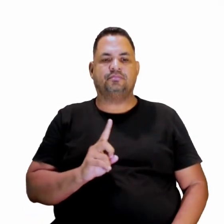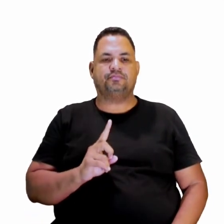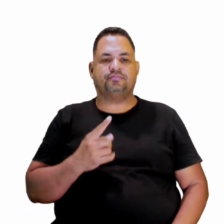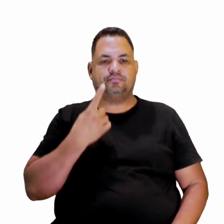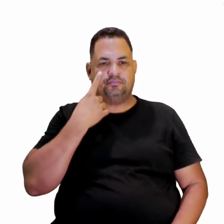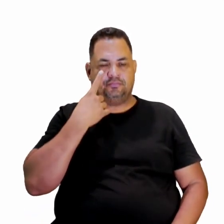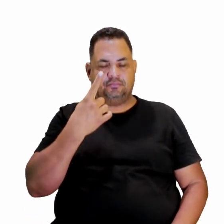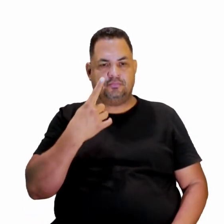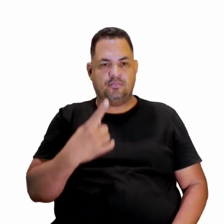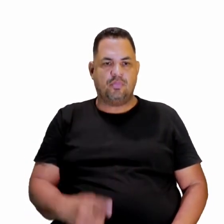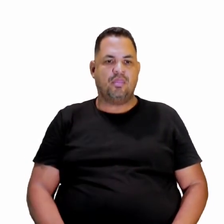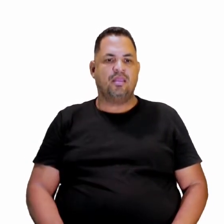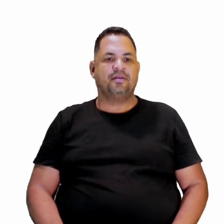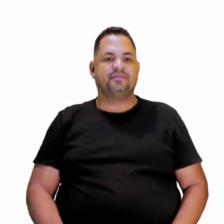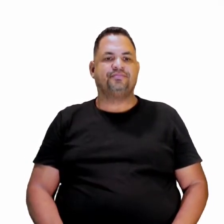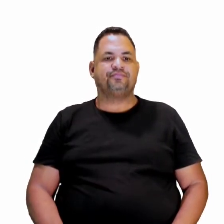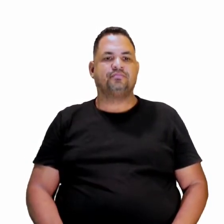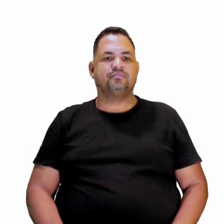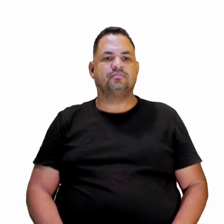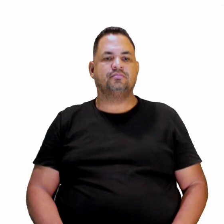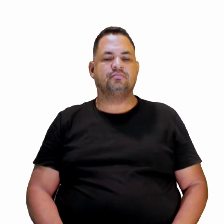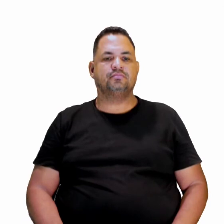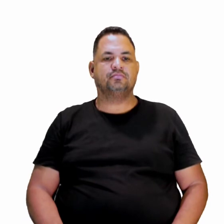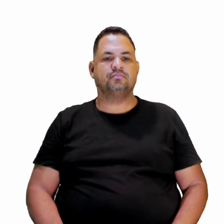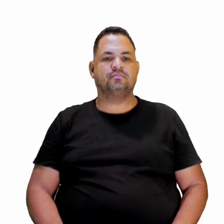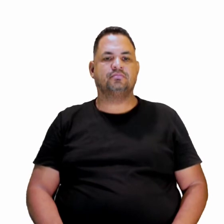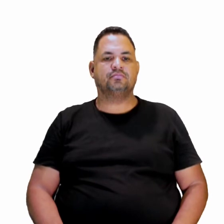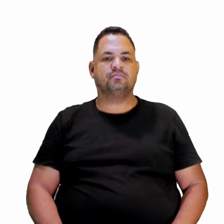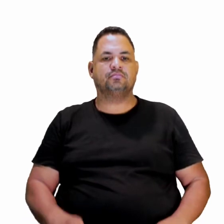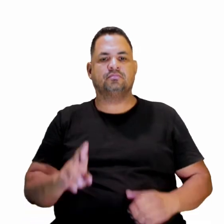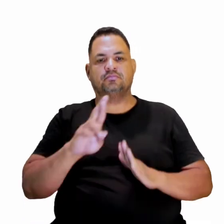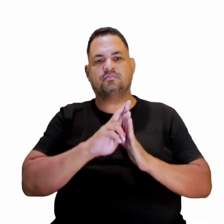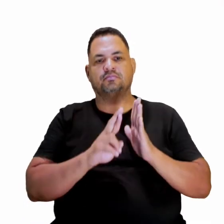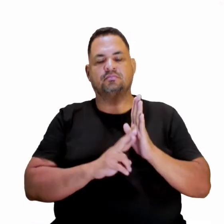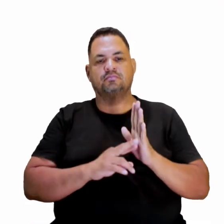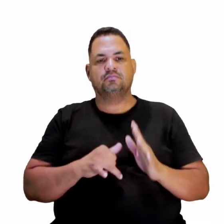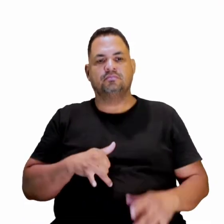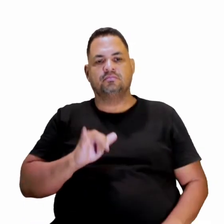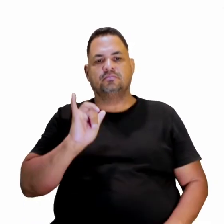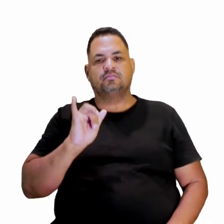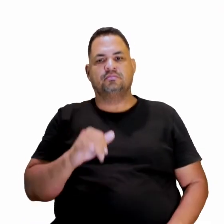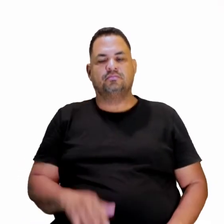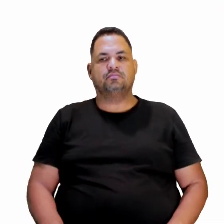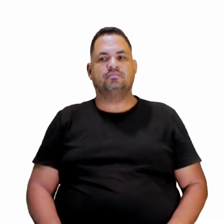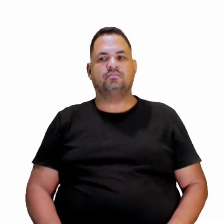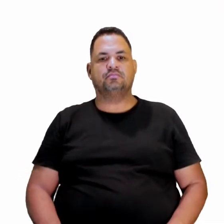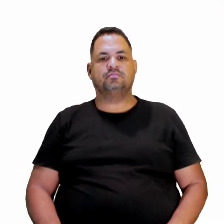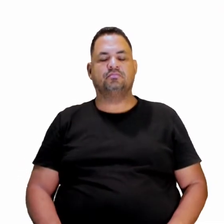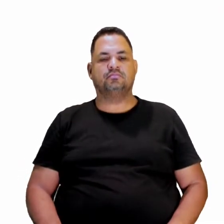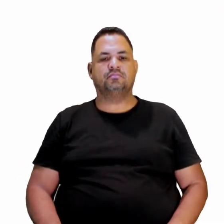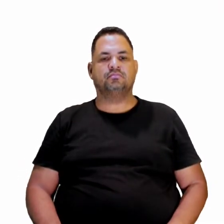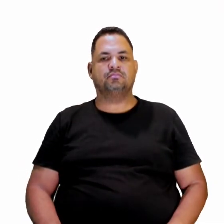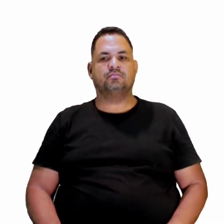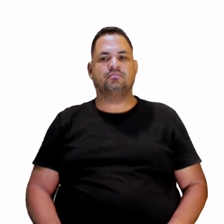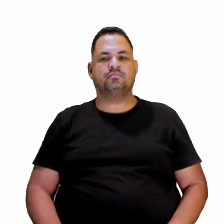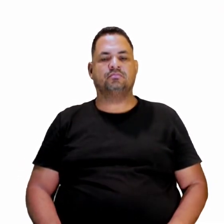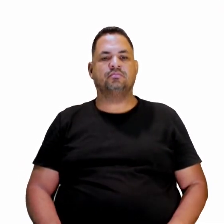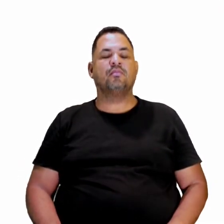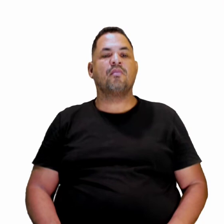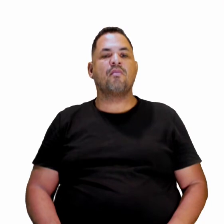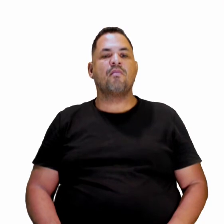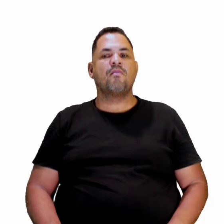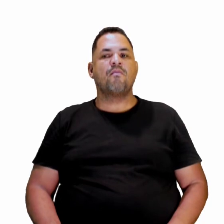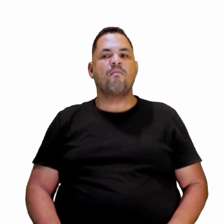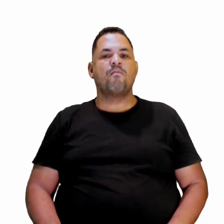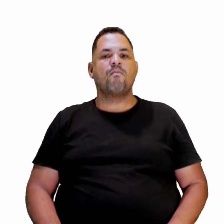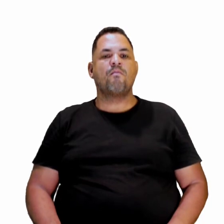para ele e vejo assim, pera lá, ele é da regra do Y, né? Que não tem essa questão de às vezes vai, às vezes não